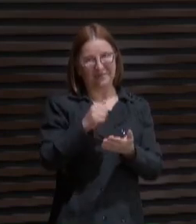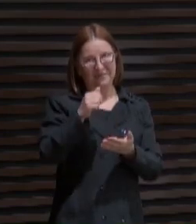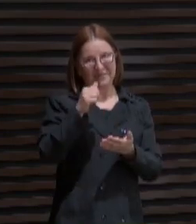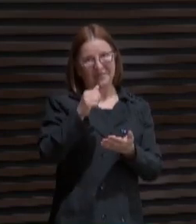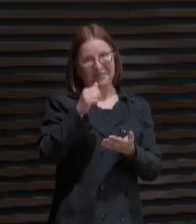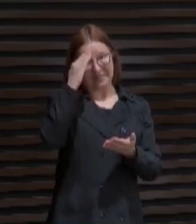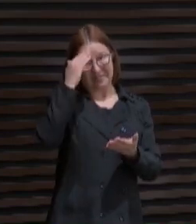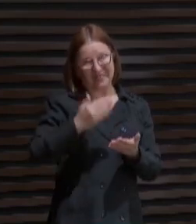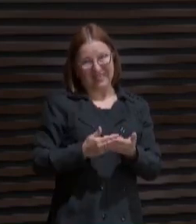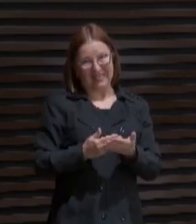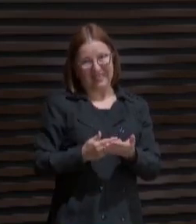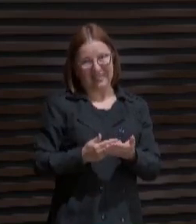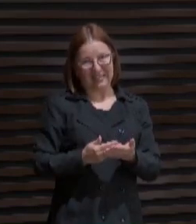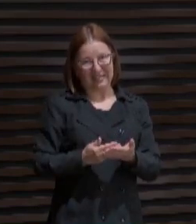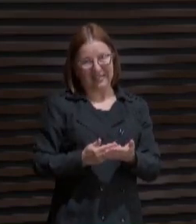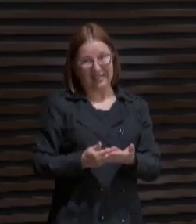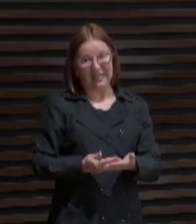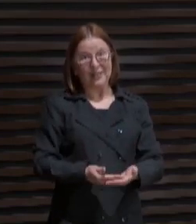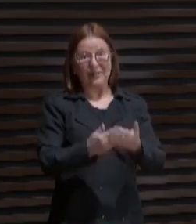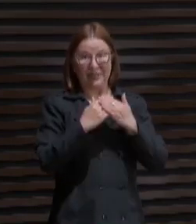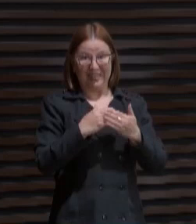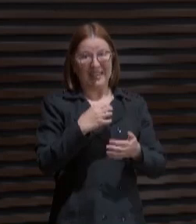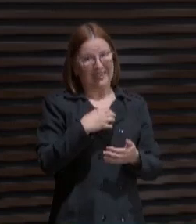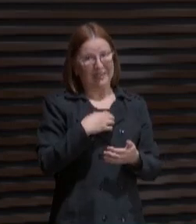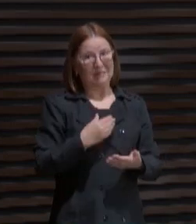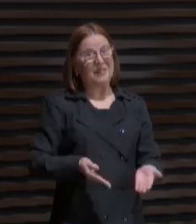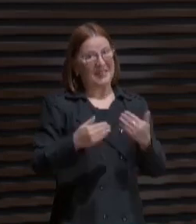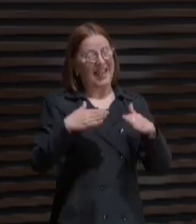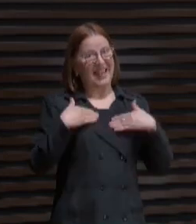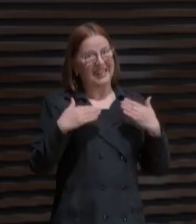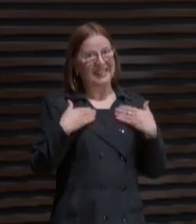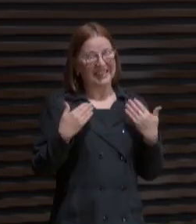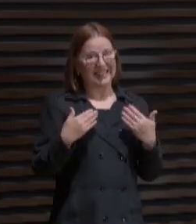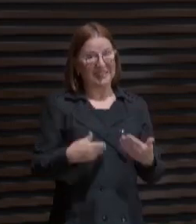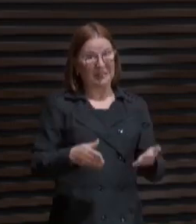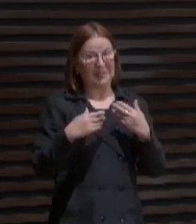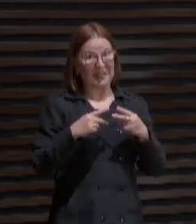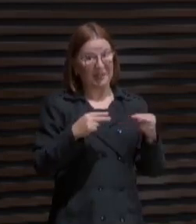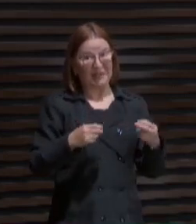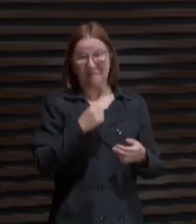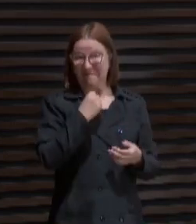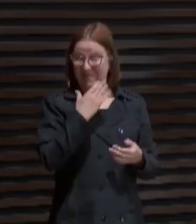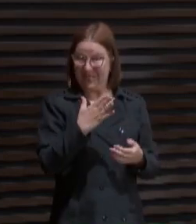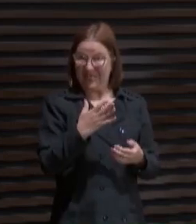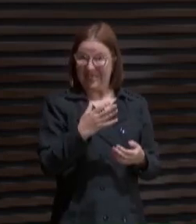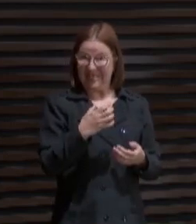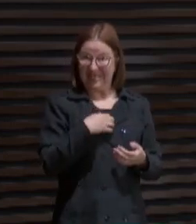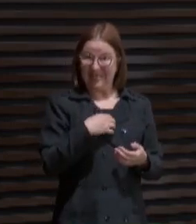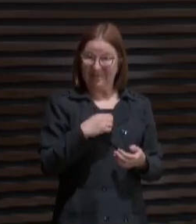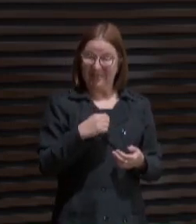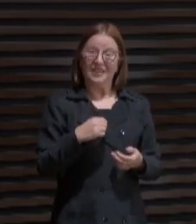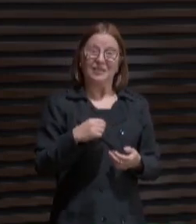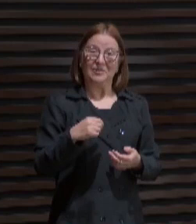gere sentimentos, nos dá alegria, gere coisas boas, sentimentos